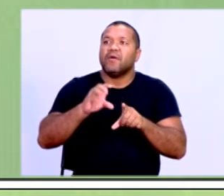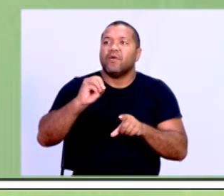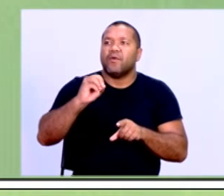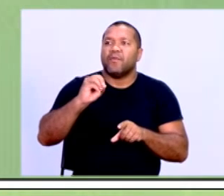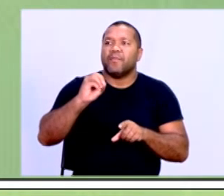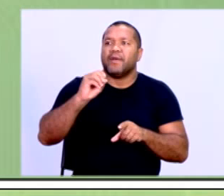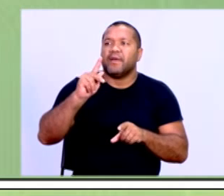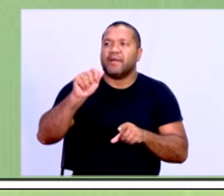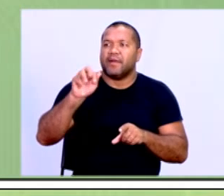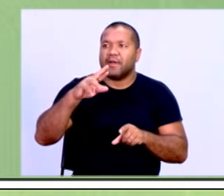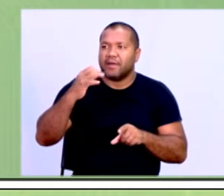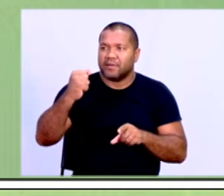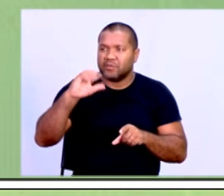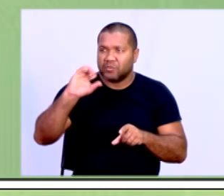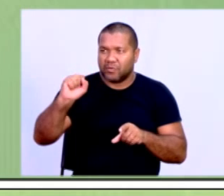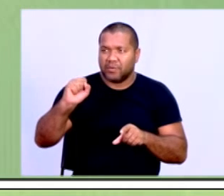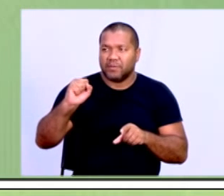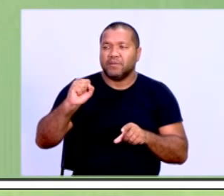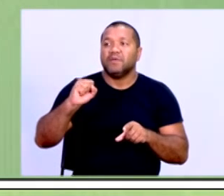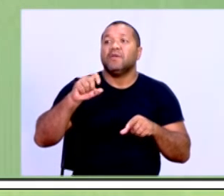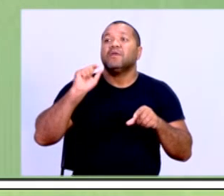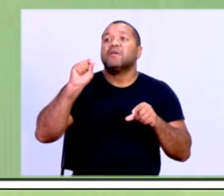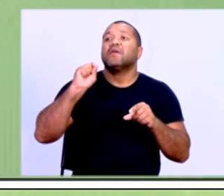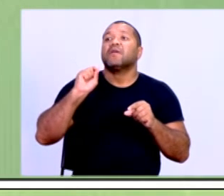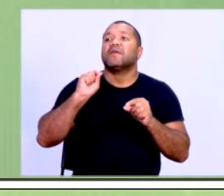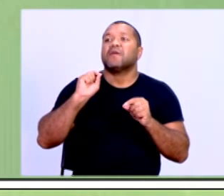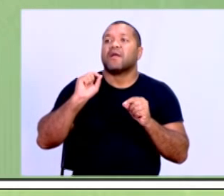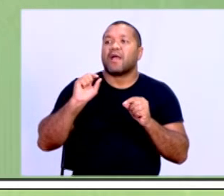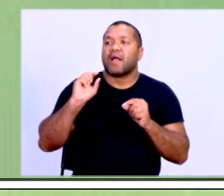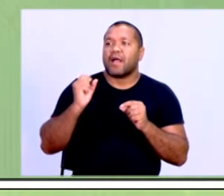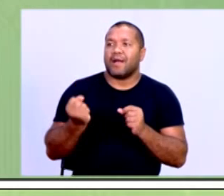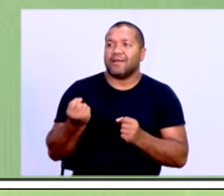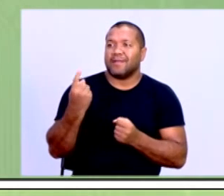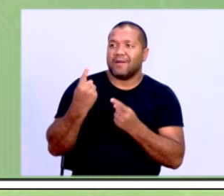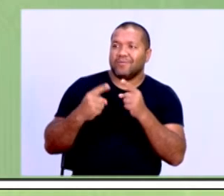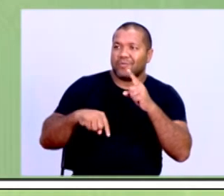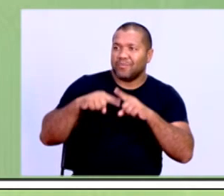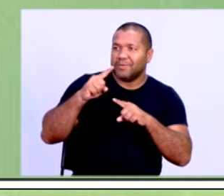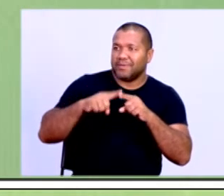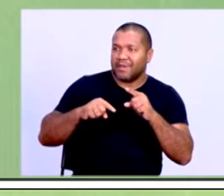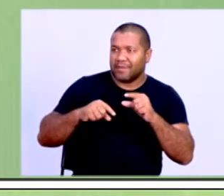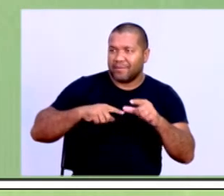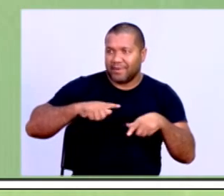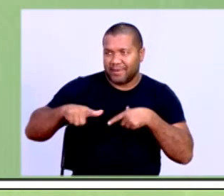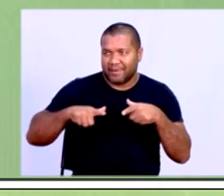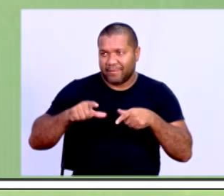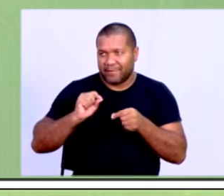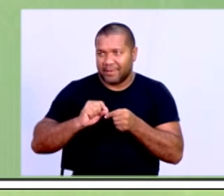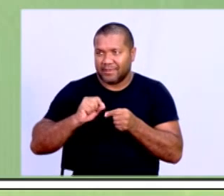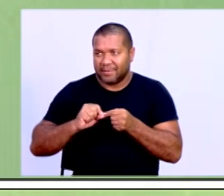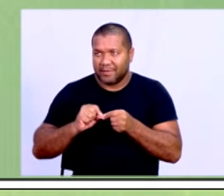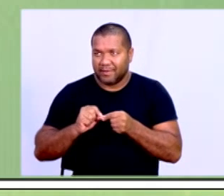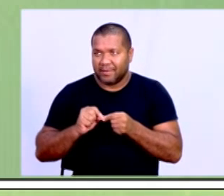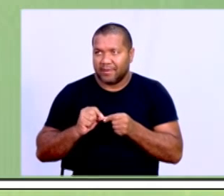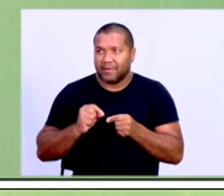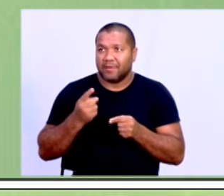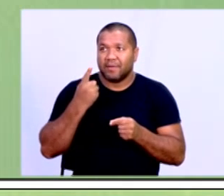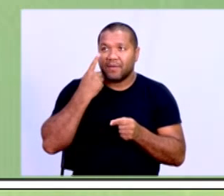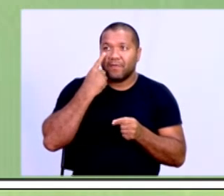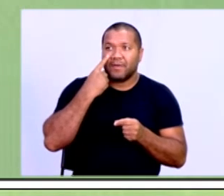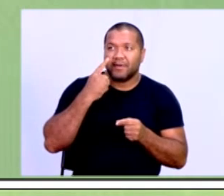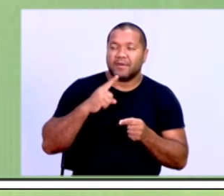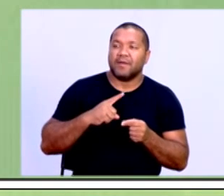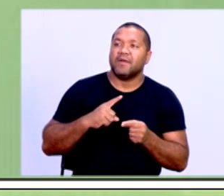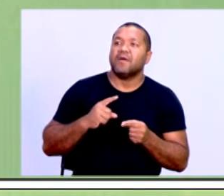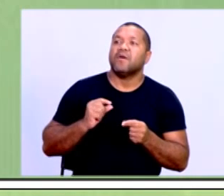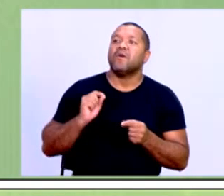que os meus objetos vão realizar. Os atributos são as características do meu objeto. Então, quais